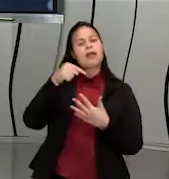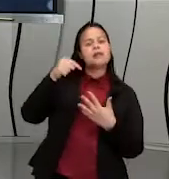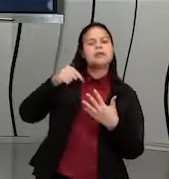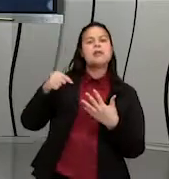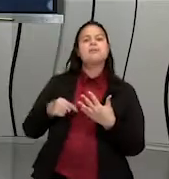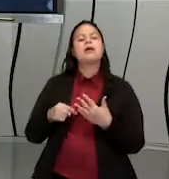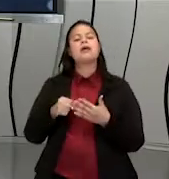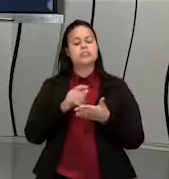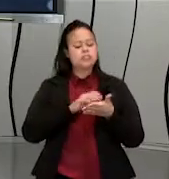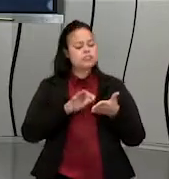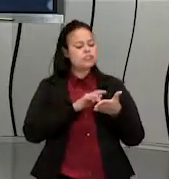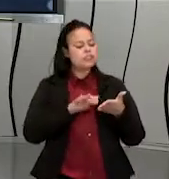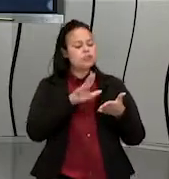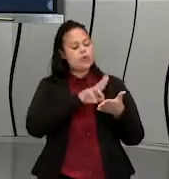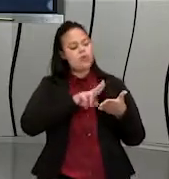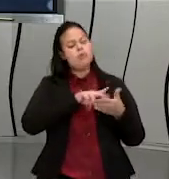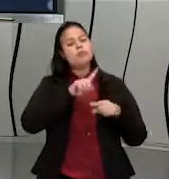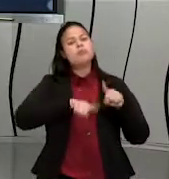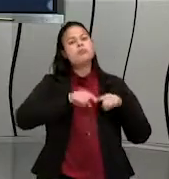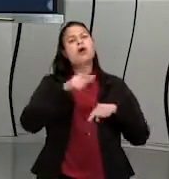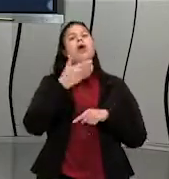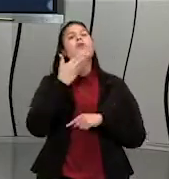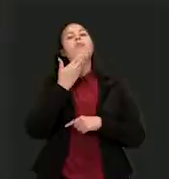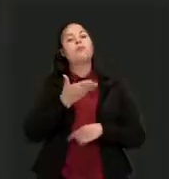que eu digito isso na calculadora. Então vamos lá. Ó.